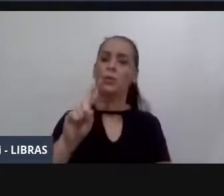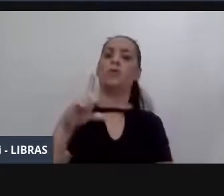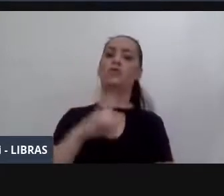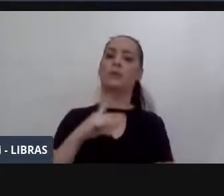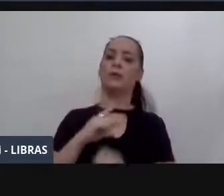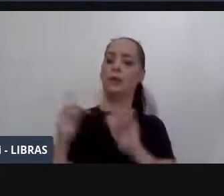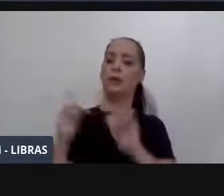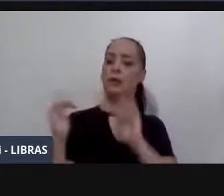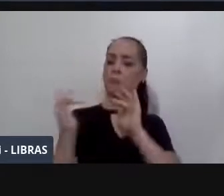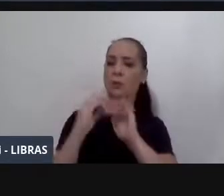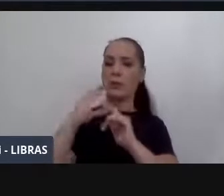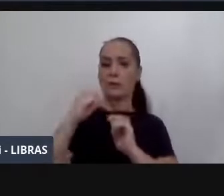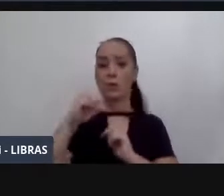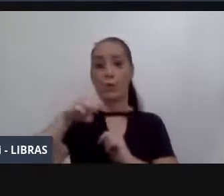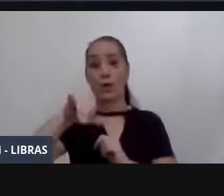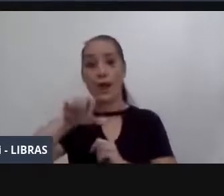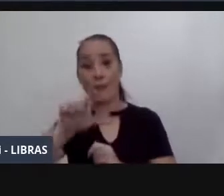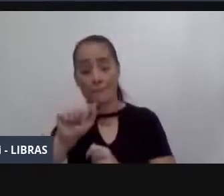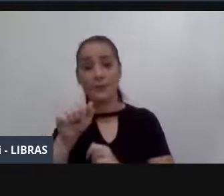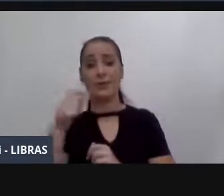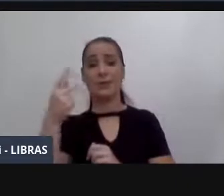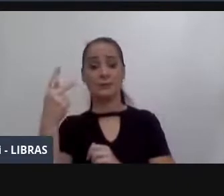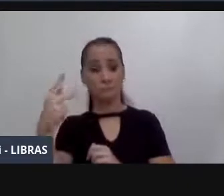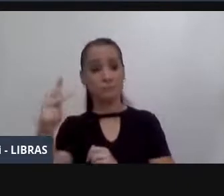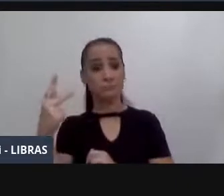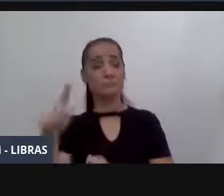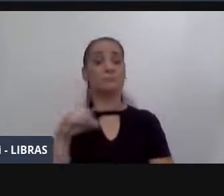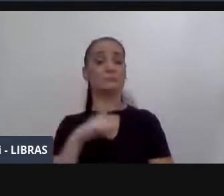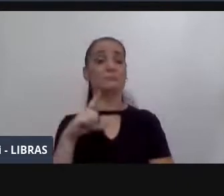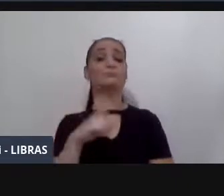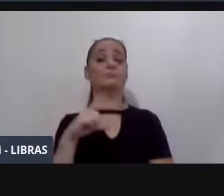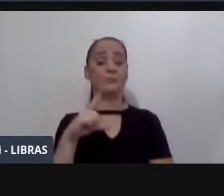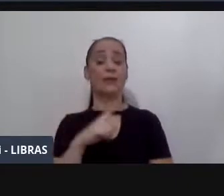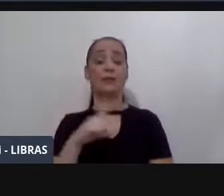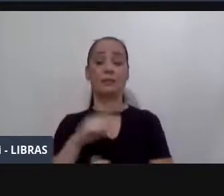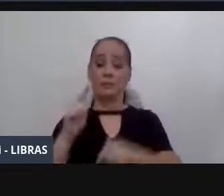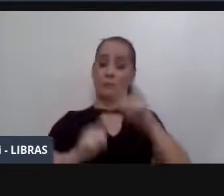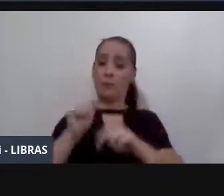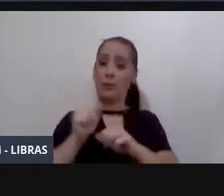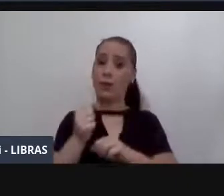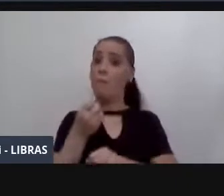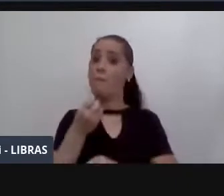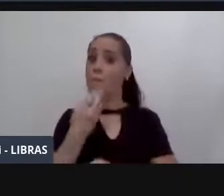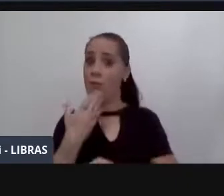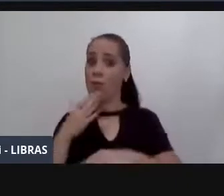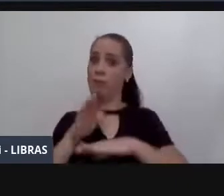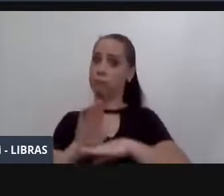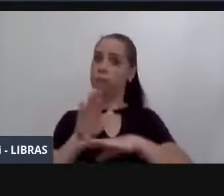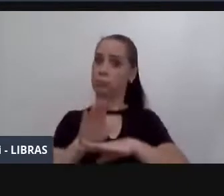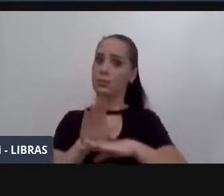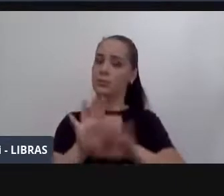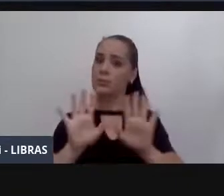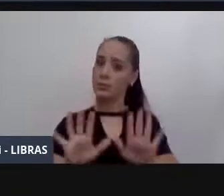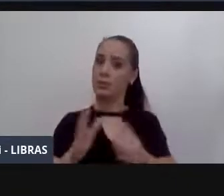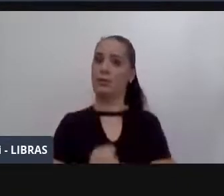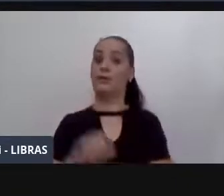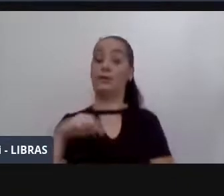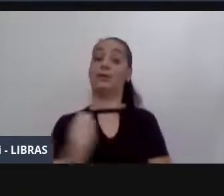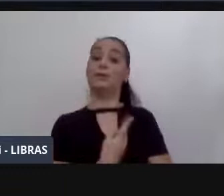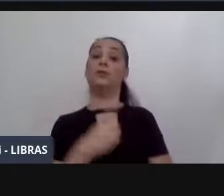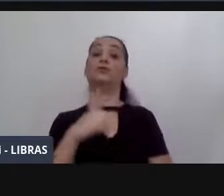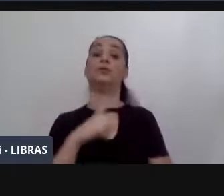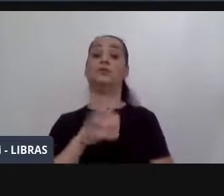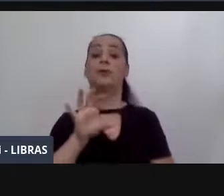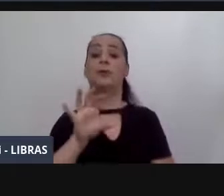bom para subsidiar, para auxiliar nesse sentido. Então, na verdade, temos isto, e também tem